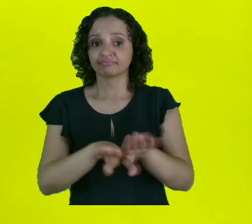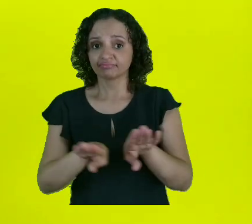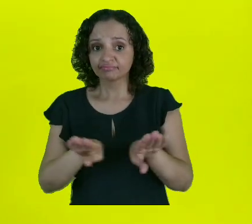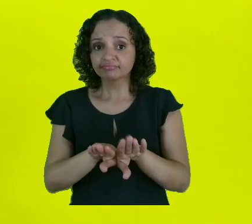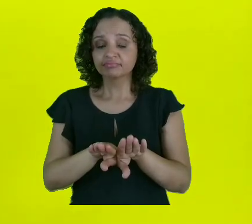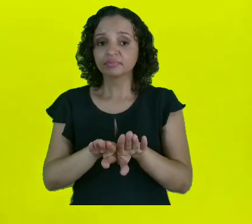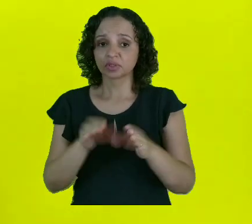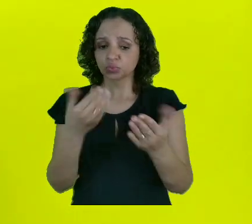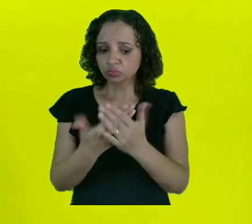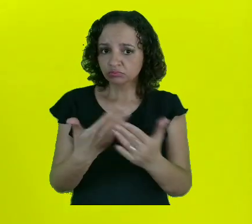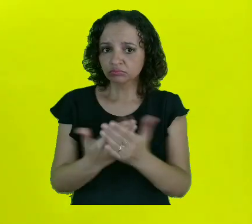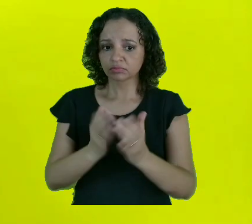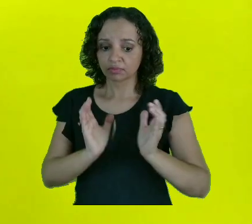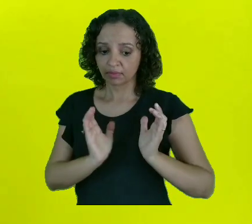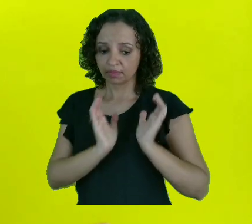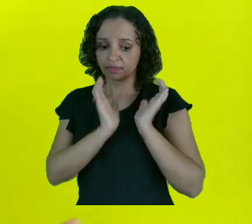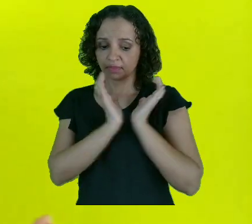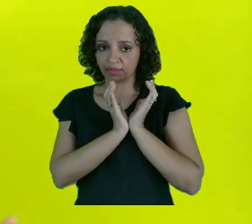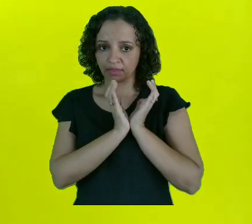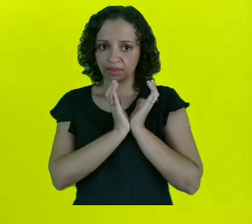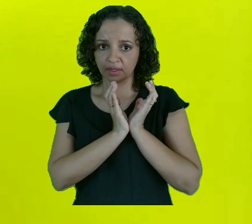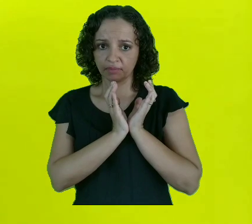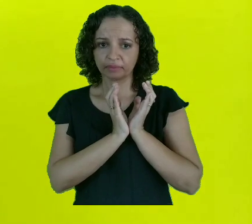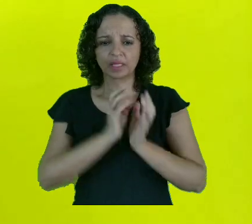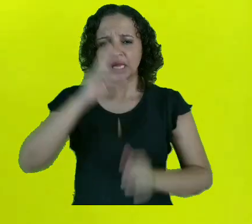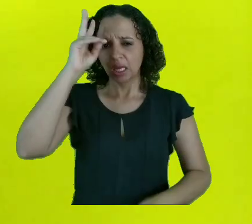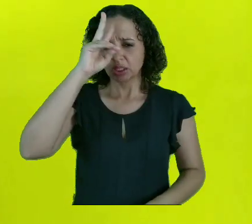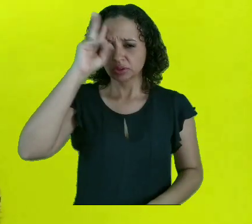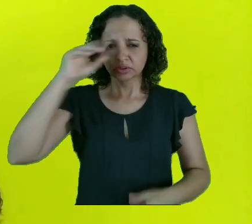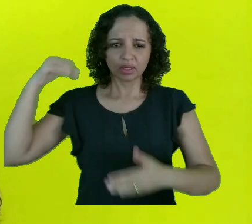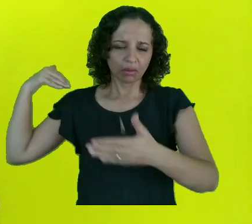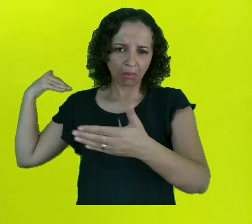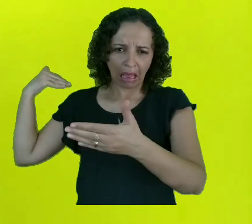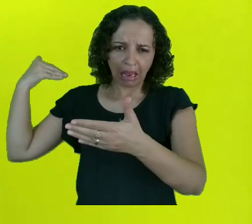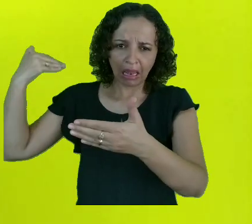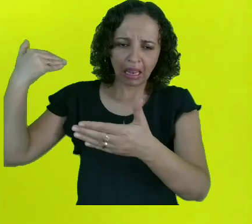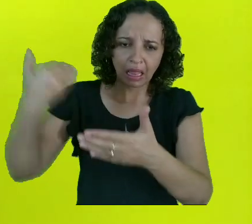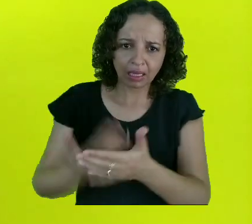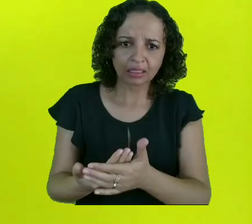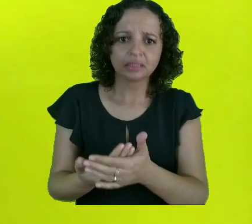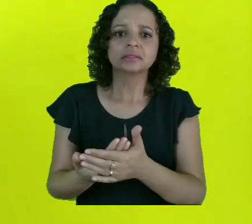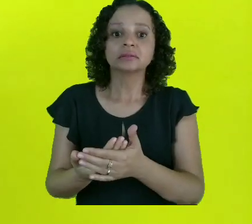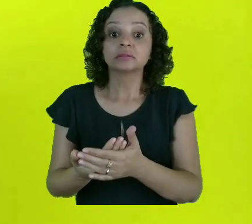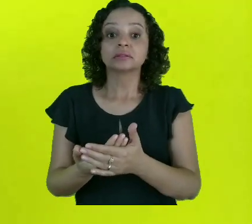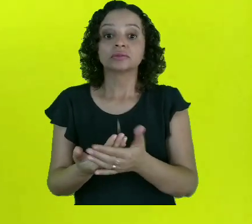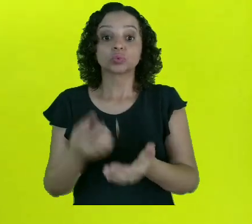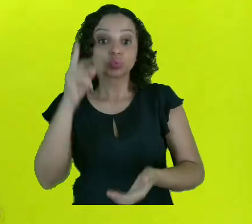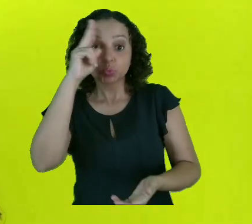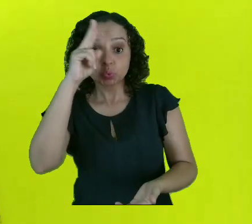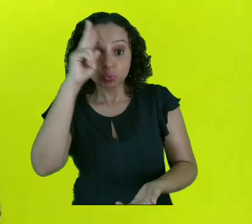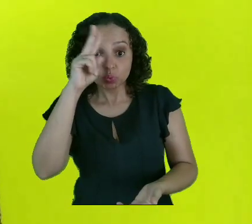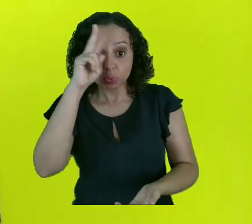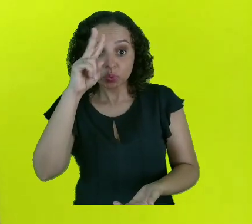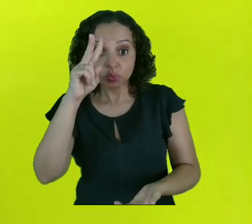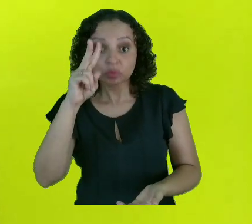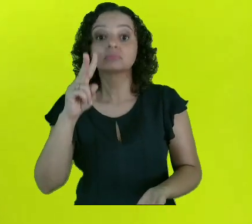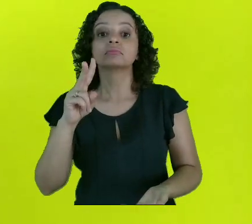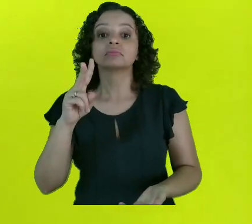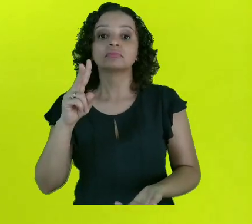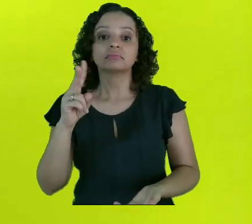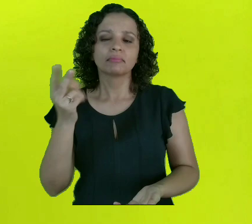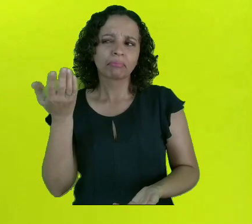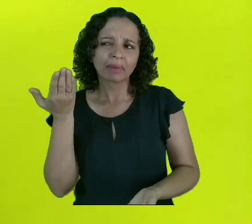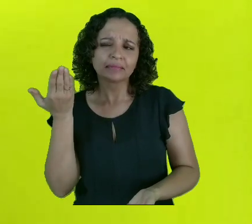PAI. Se nós observarmos a história da educação, o surdo teve um tempo que eles estavam fora